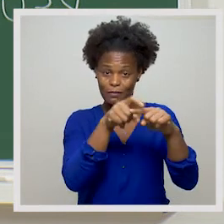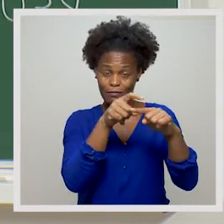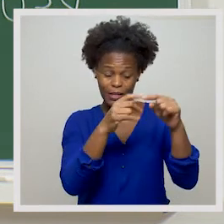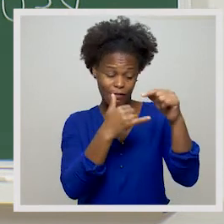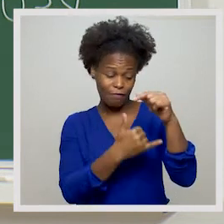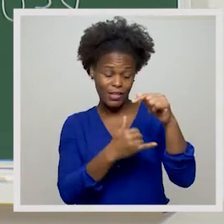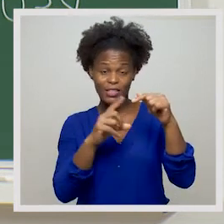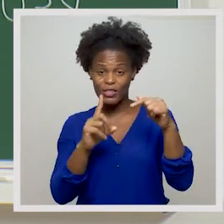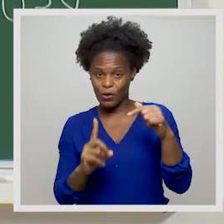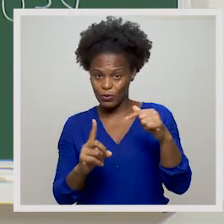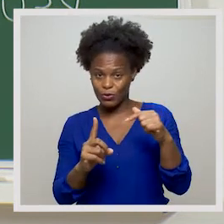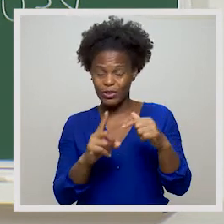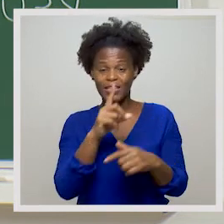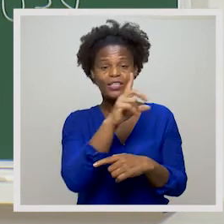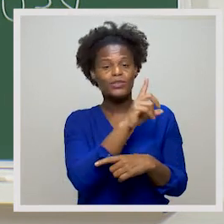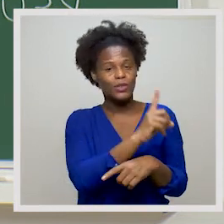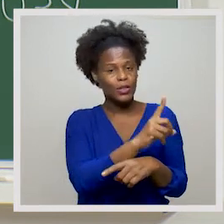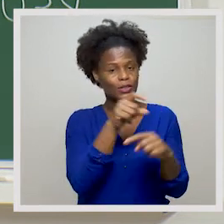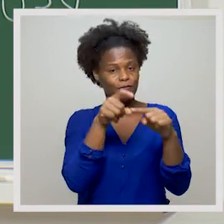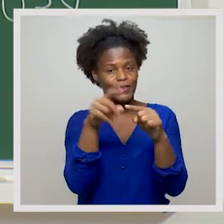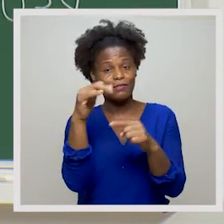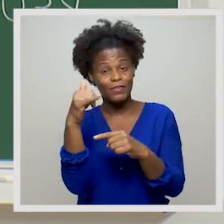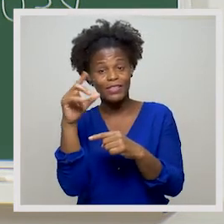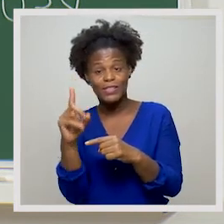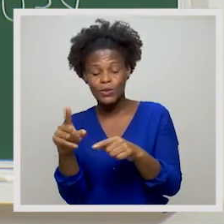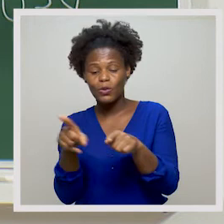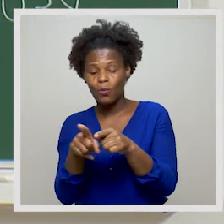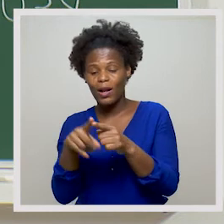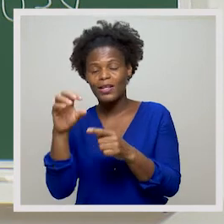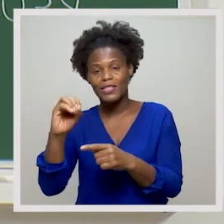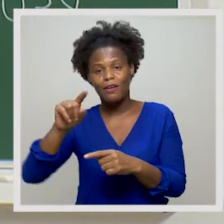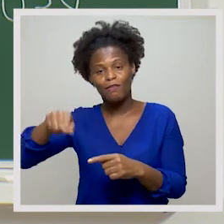total 26. 6 a dividir por 26 igual